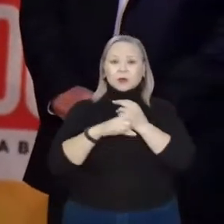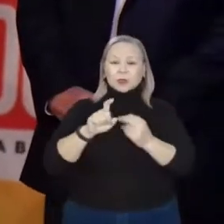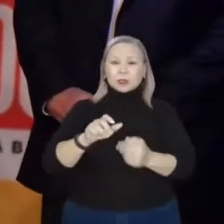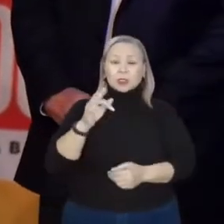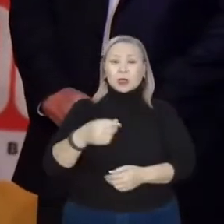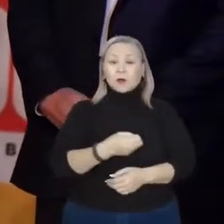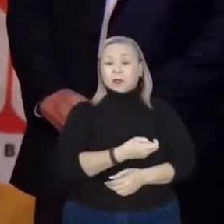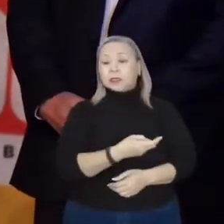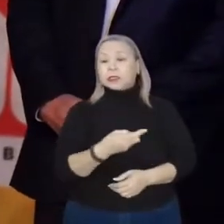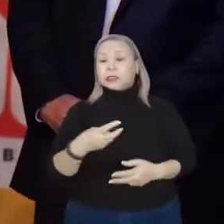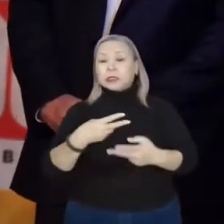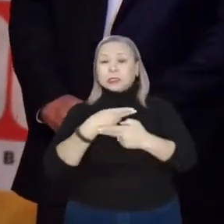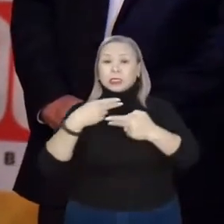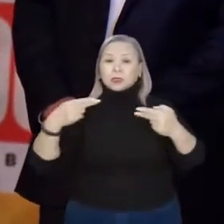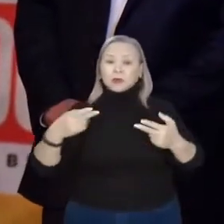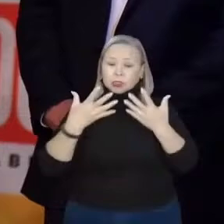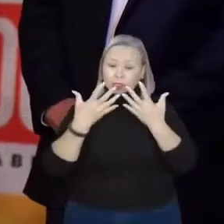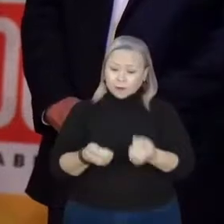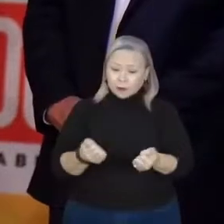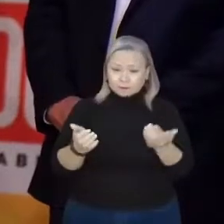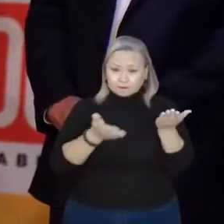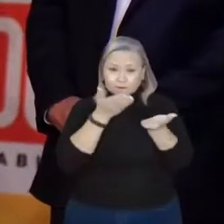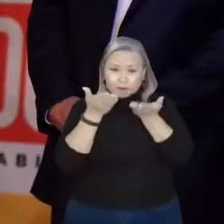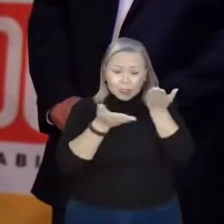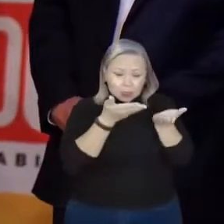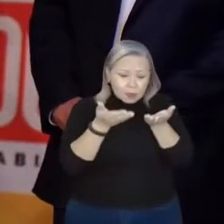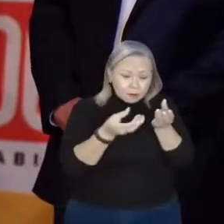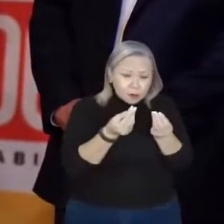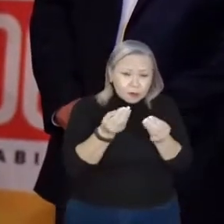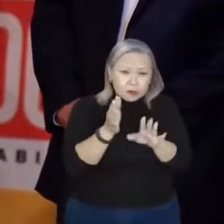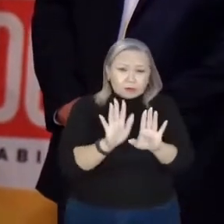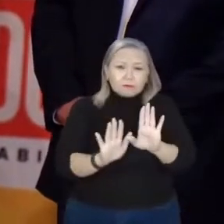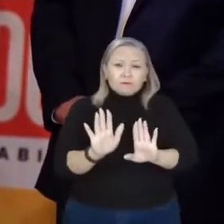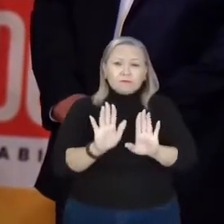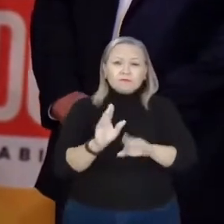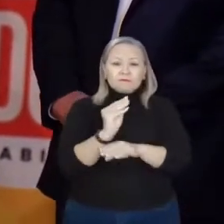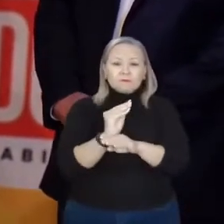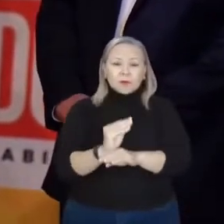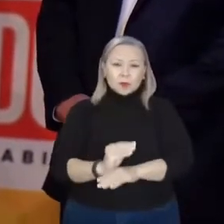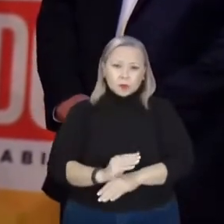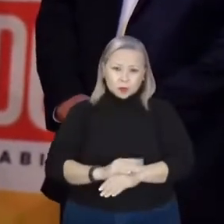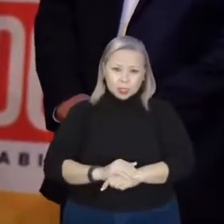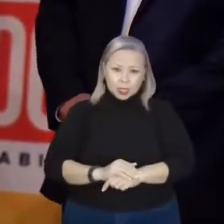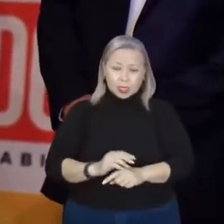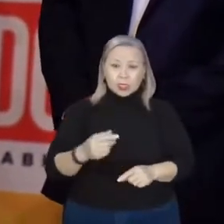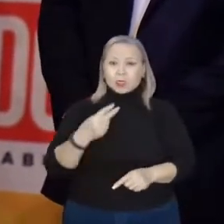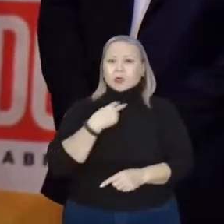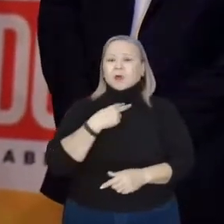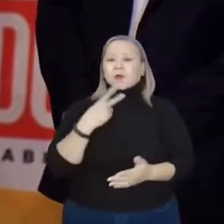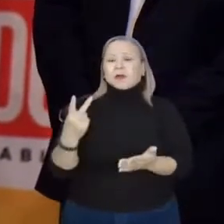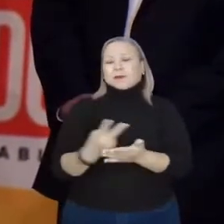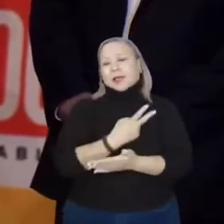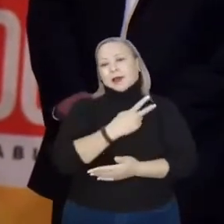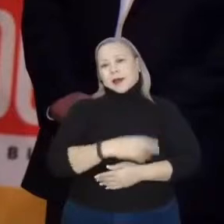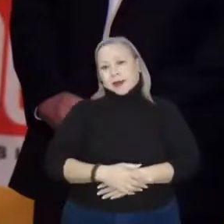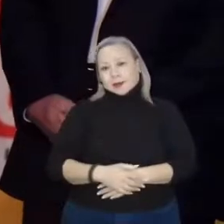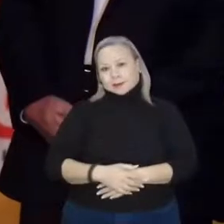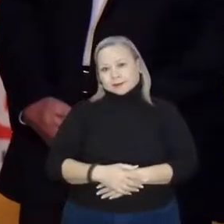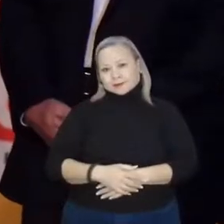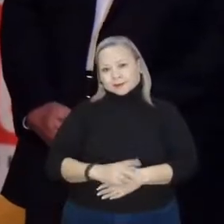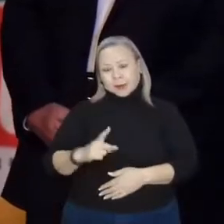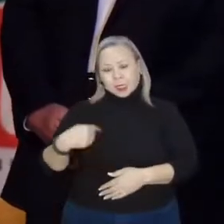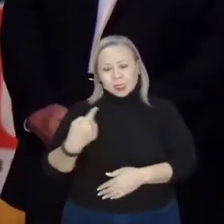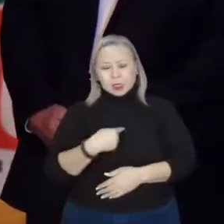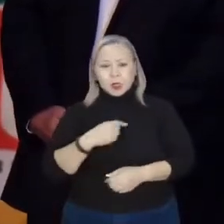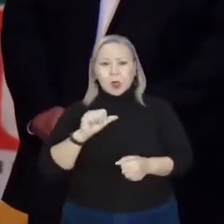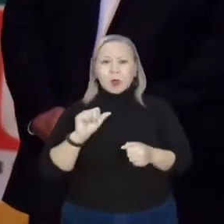coisas que nós vamos tratar com muito cuidado, porque nós não podemos errar. A gente não pode fazer da